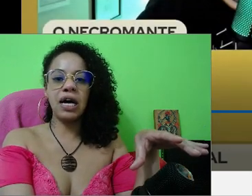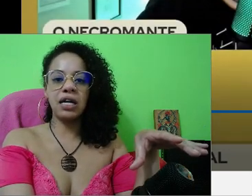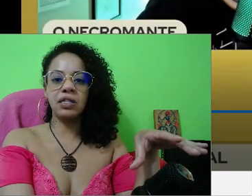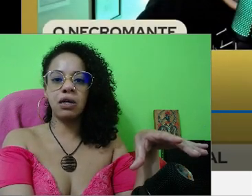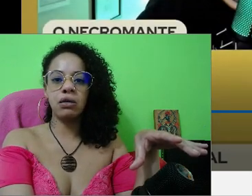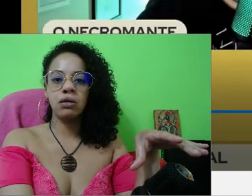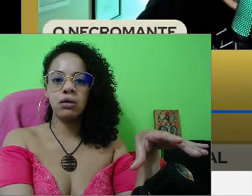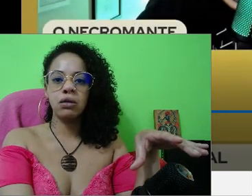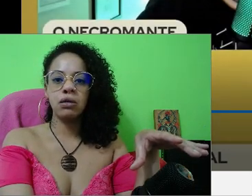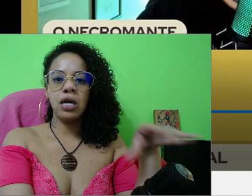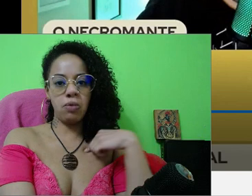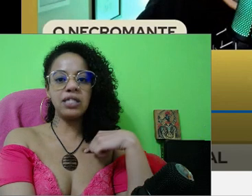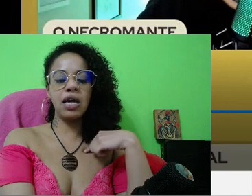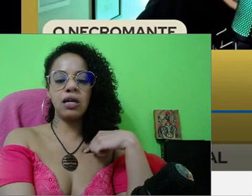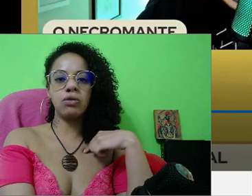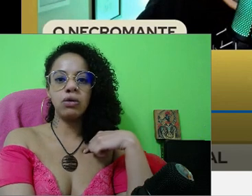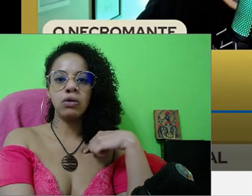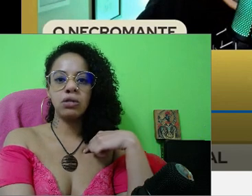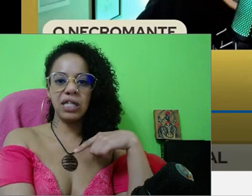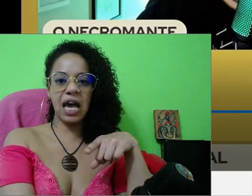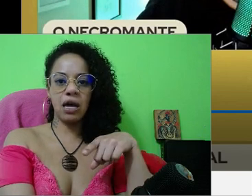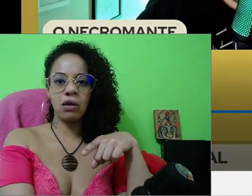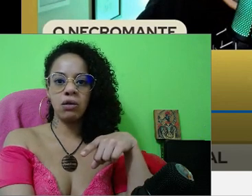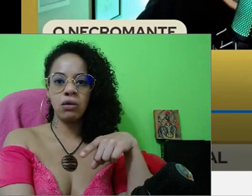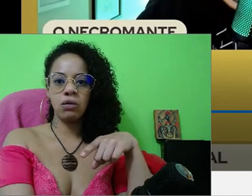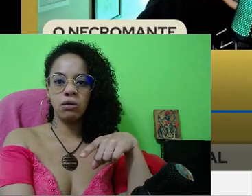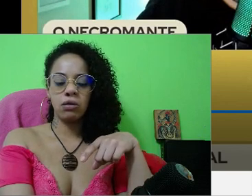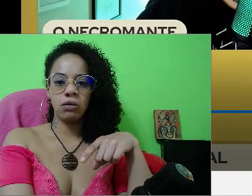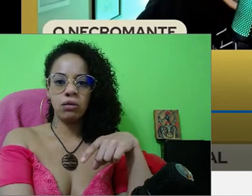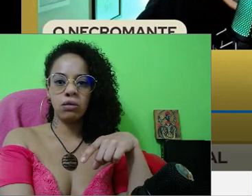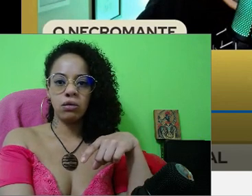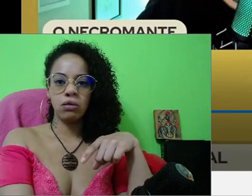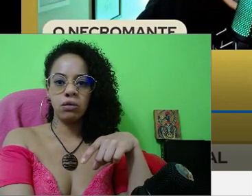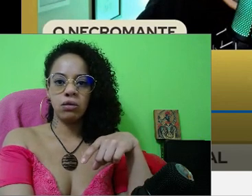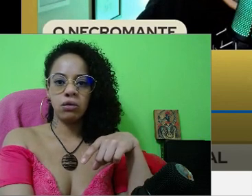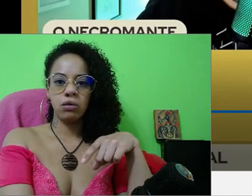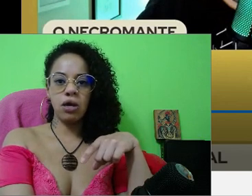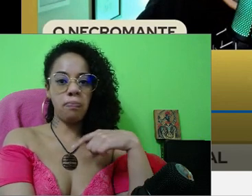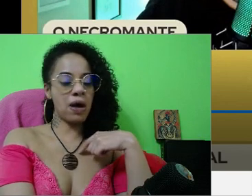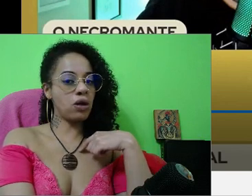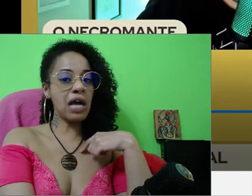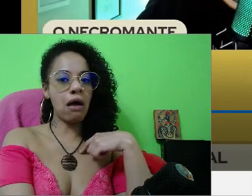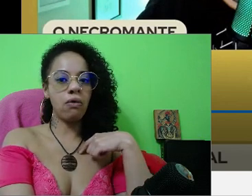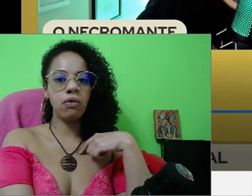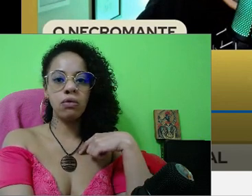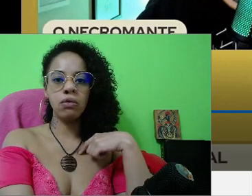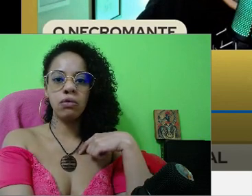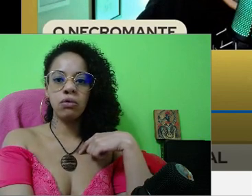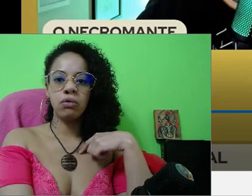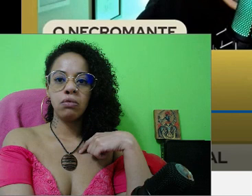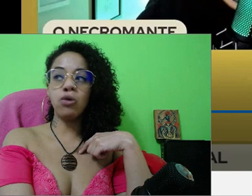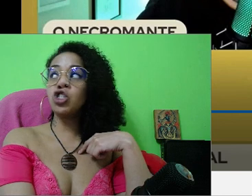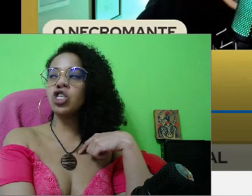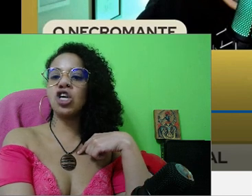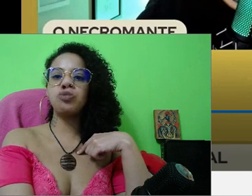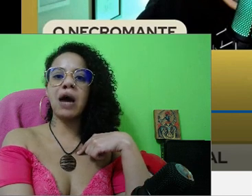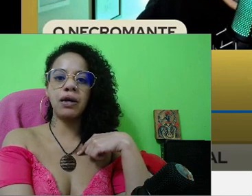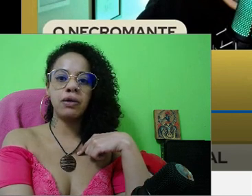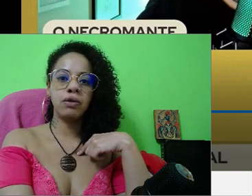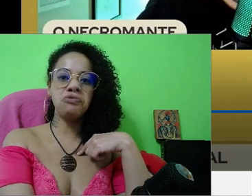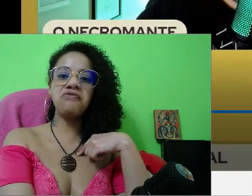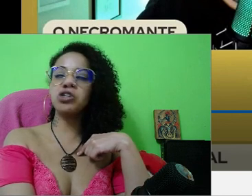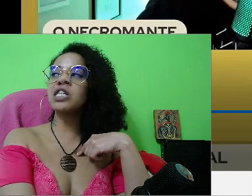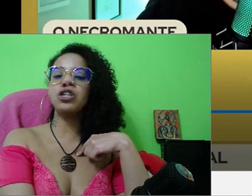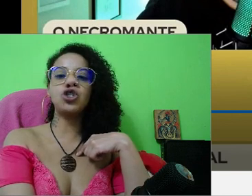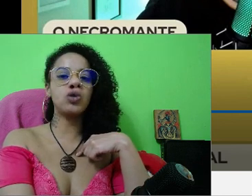quer uma cesta básica eu aceito você quer eu pago aluguel um monte